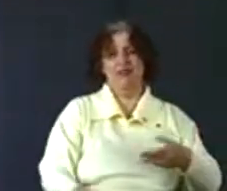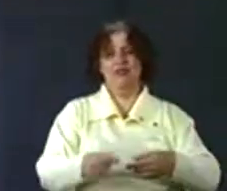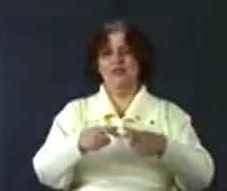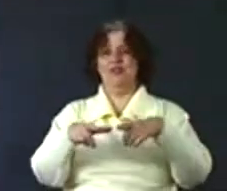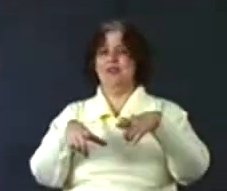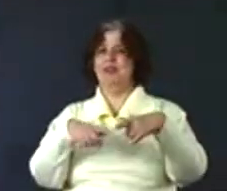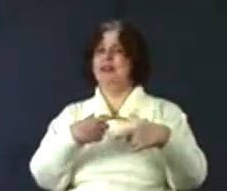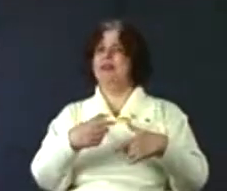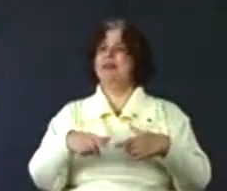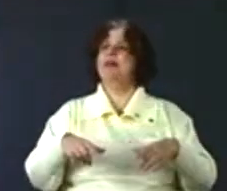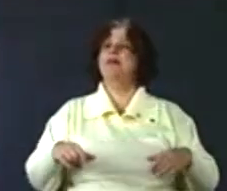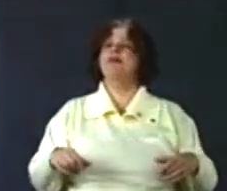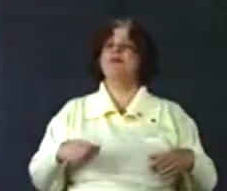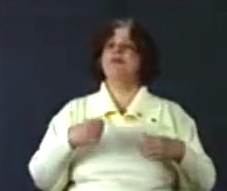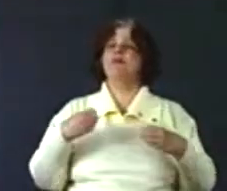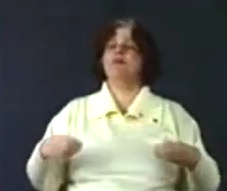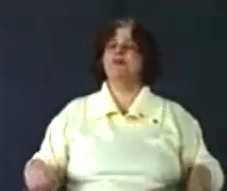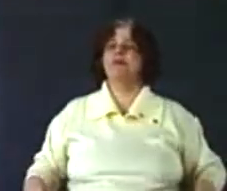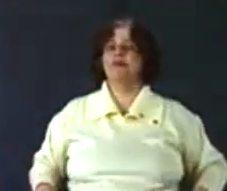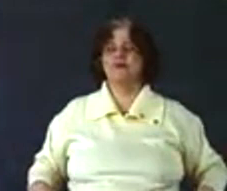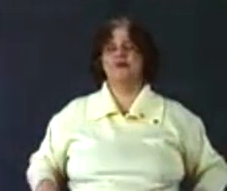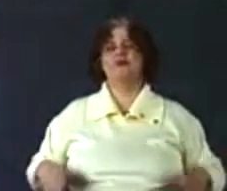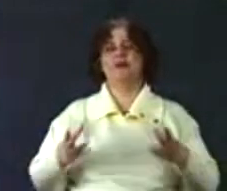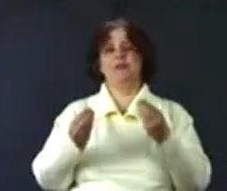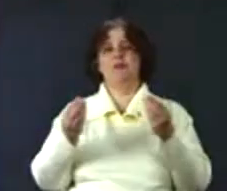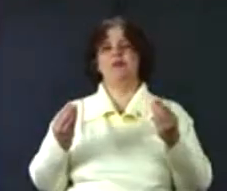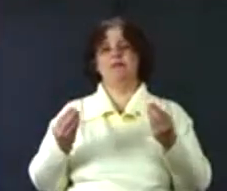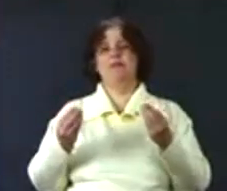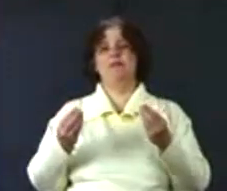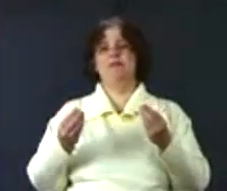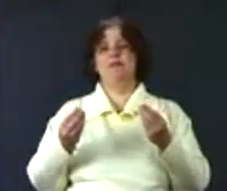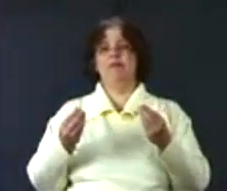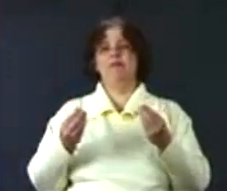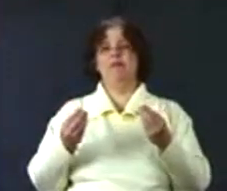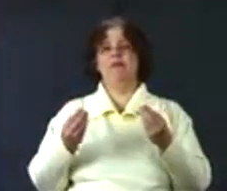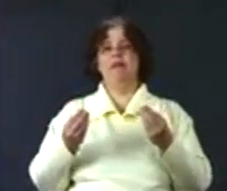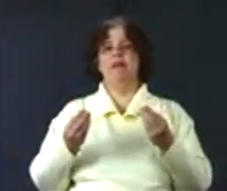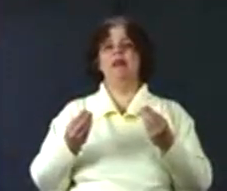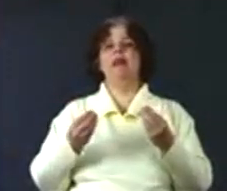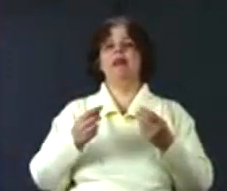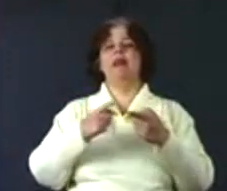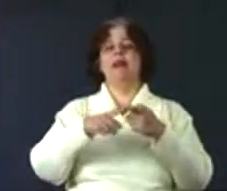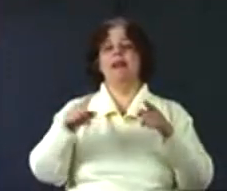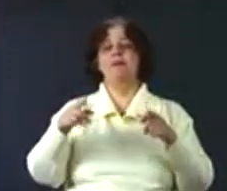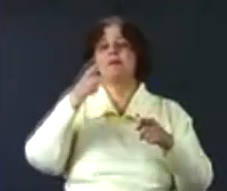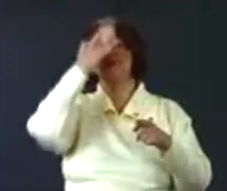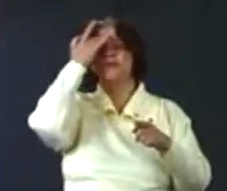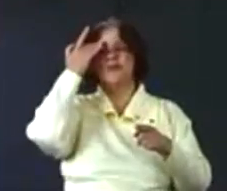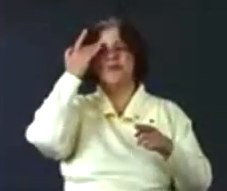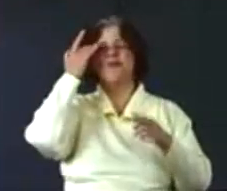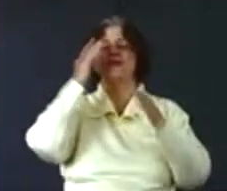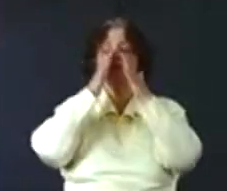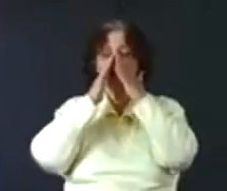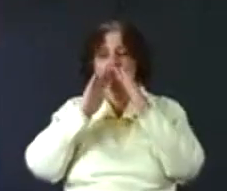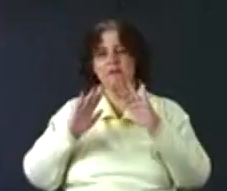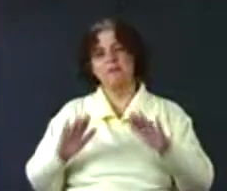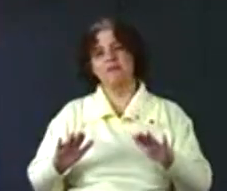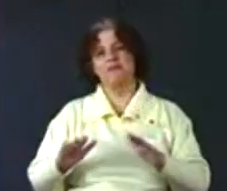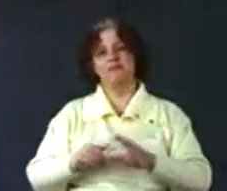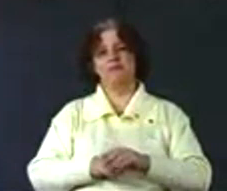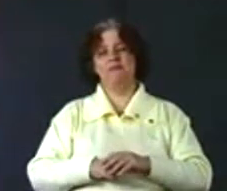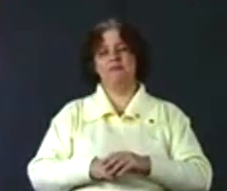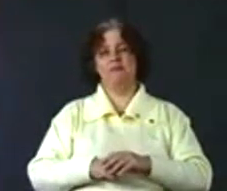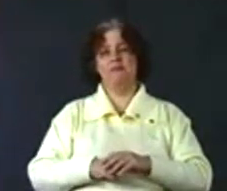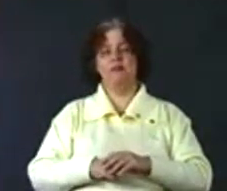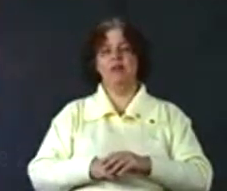isso refletia na vida material daqueles irmãos. Eram irmãos de condição mais humildes. Havia um contraste na cidade